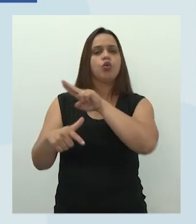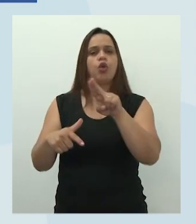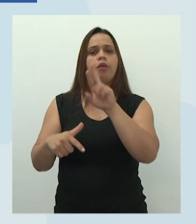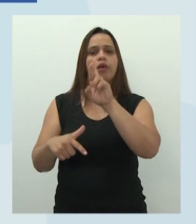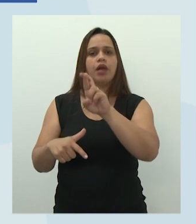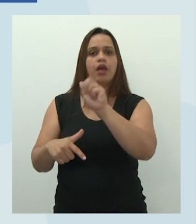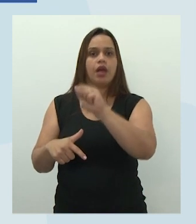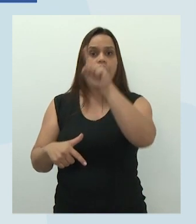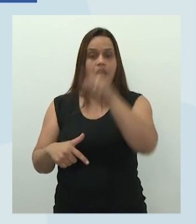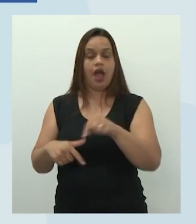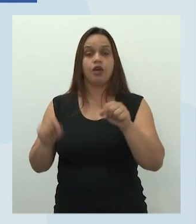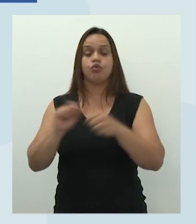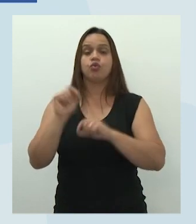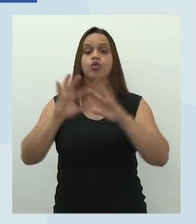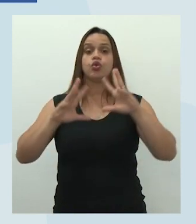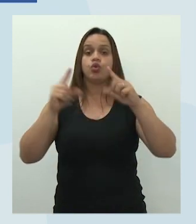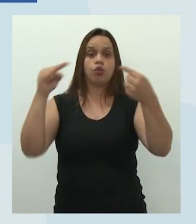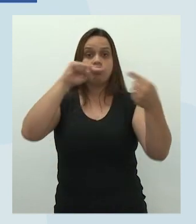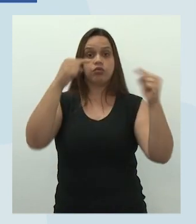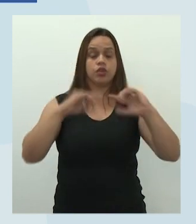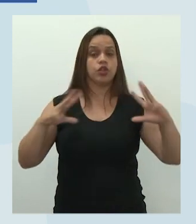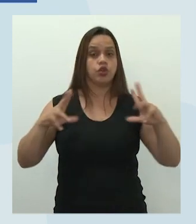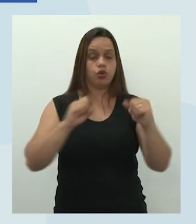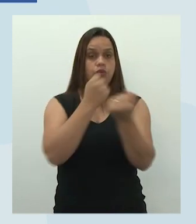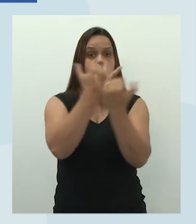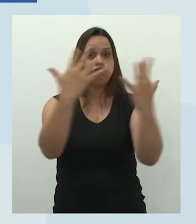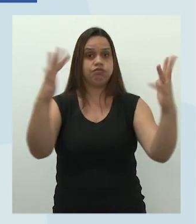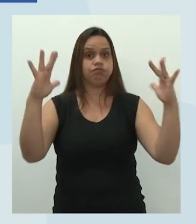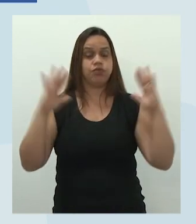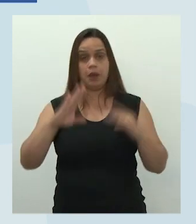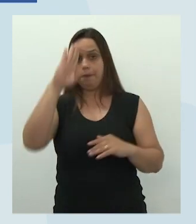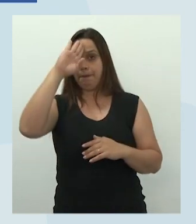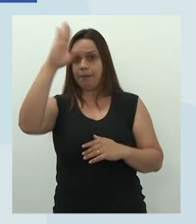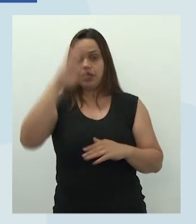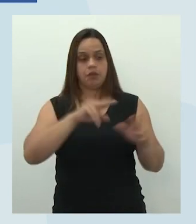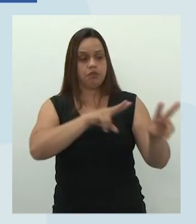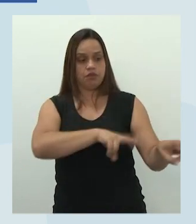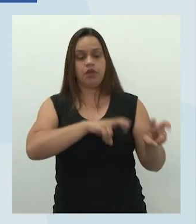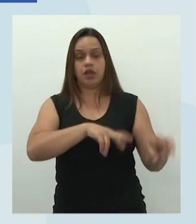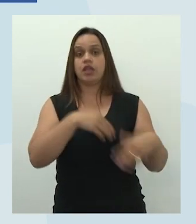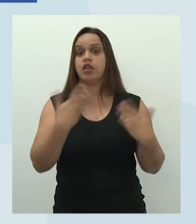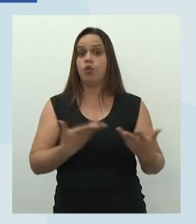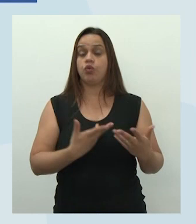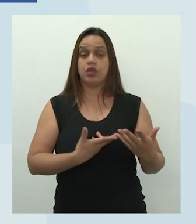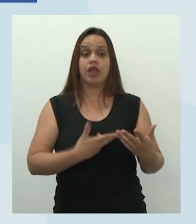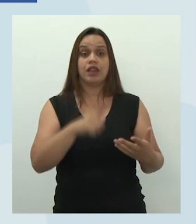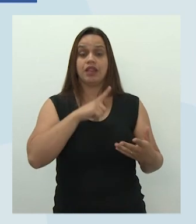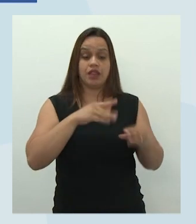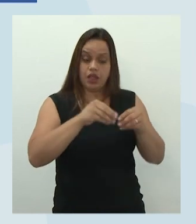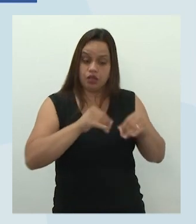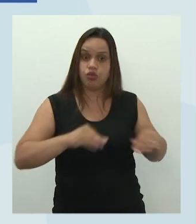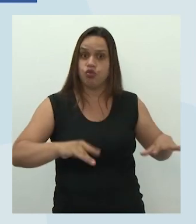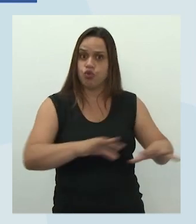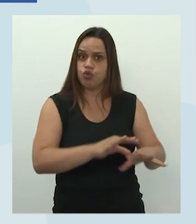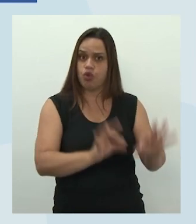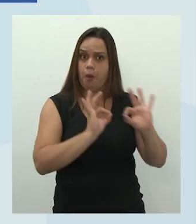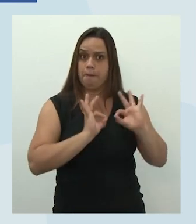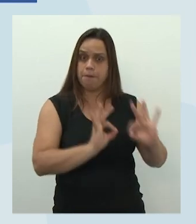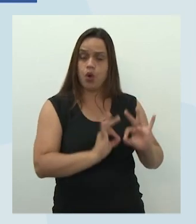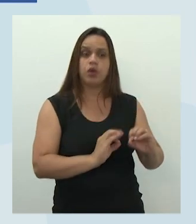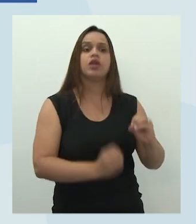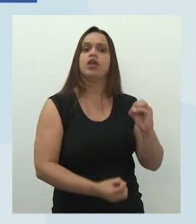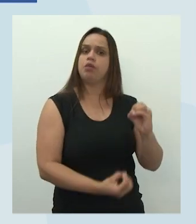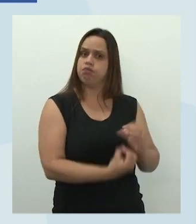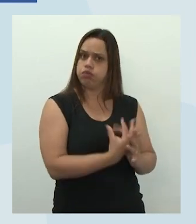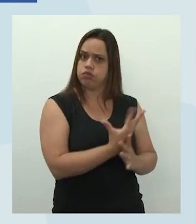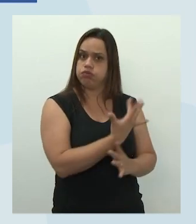da natureza, principalmente com a agricultura. Então, a fertilidade do solo, por exemplo, era um deus,